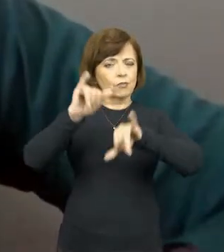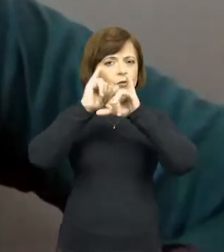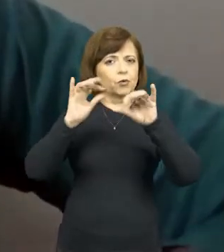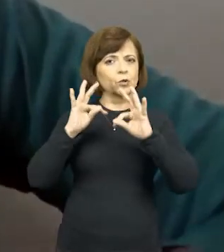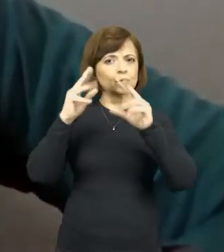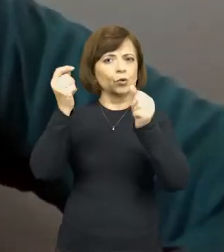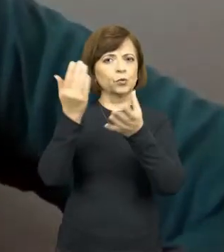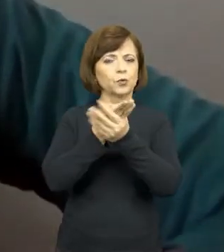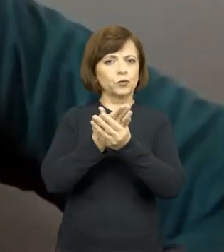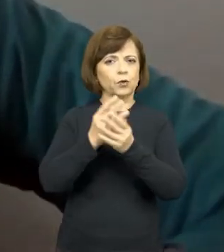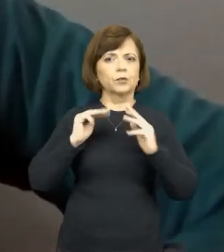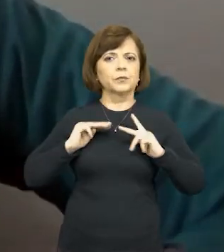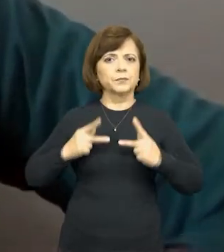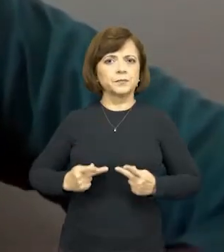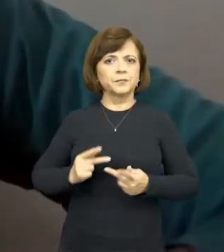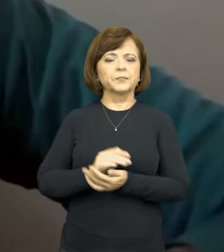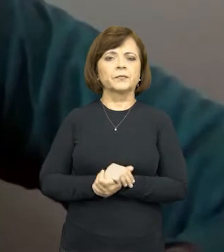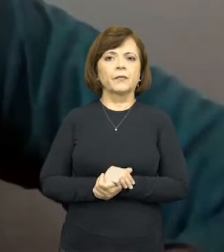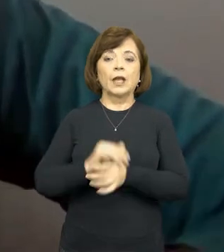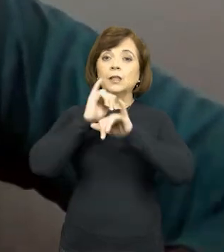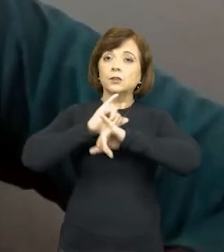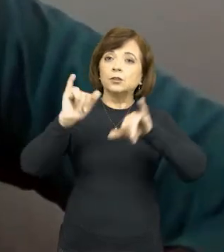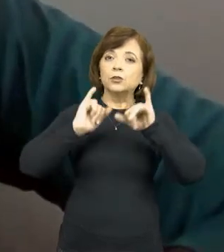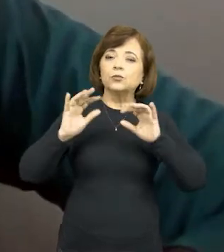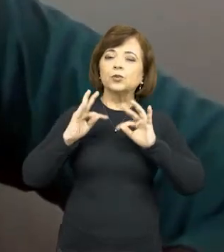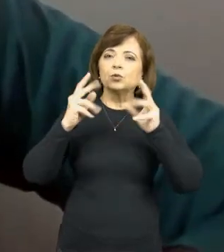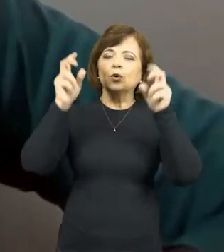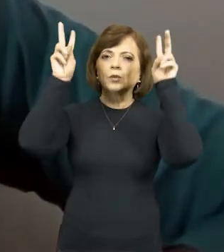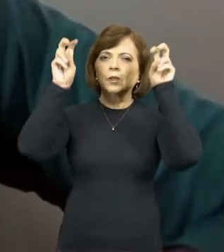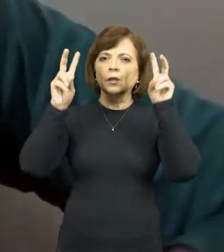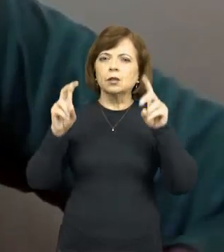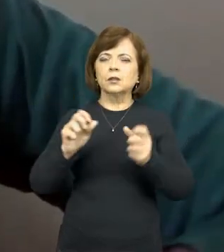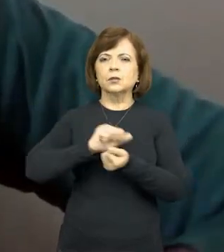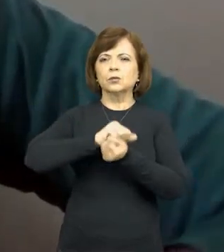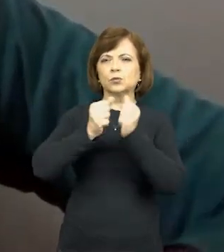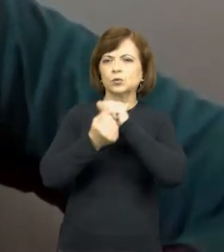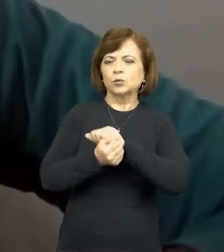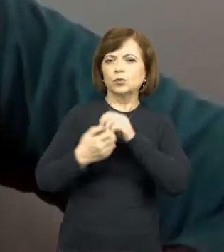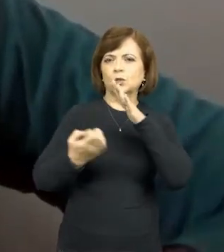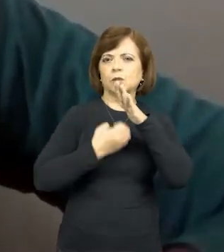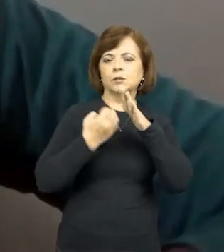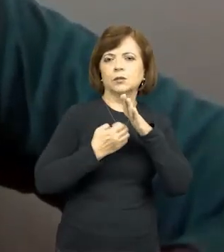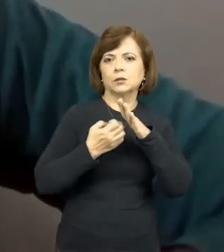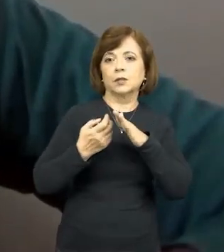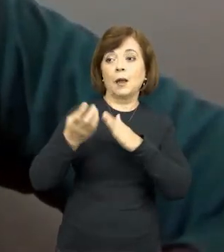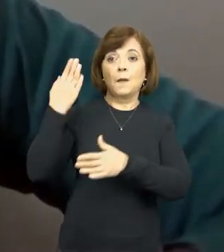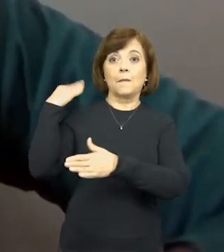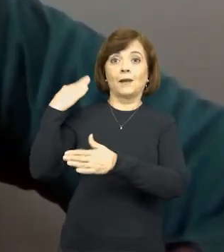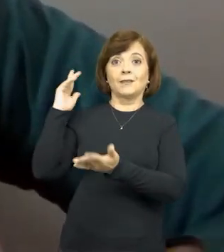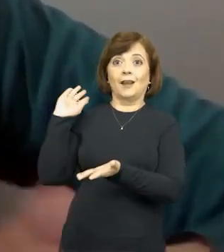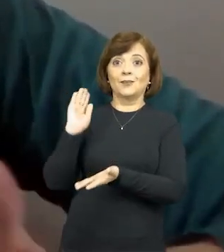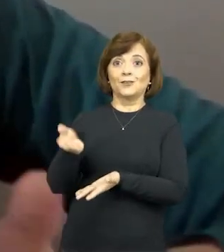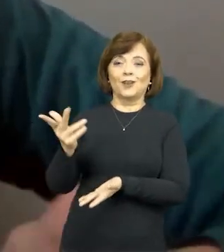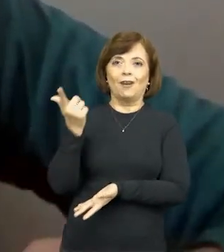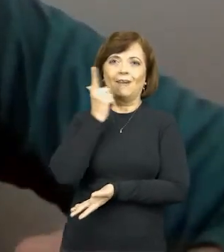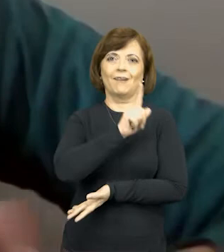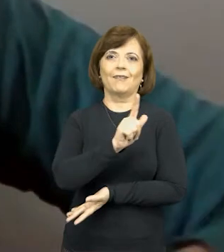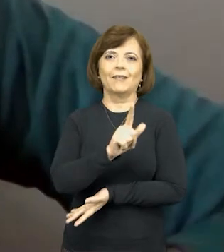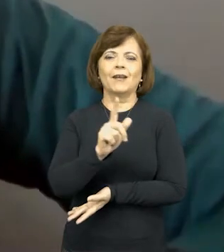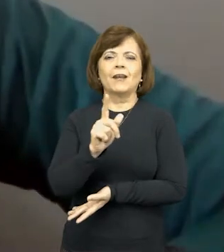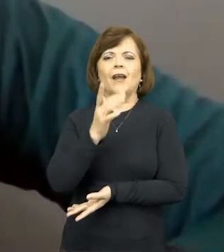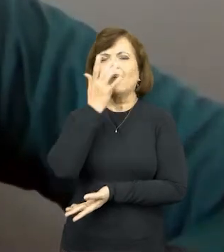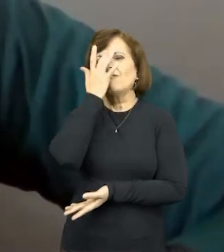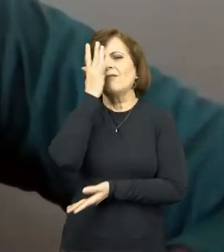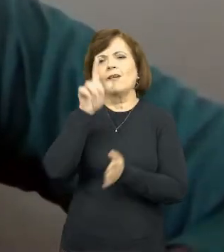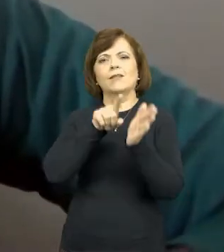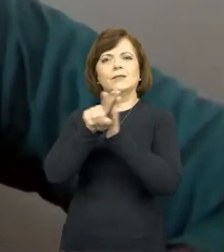ações civis públicas do Ministério Público, né, divulga todos os termos de ajustamento de conduta, as vitórias obtidas. É muito fácil de usar,